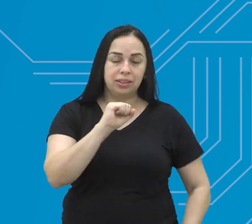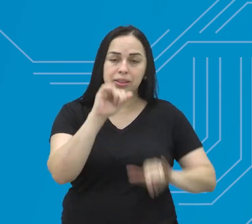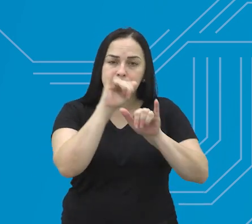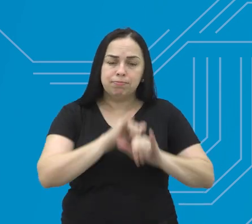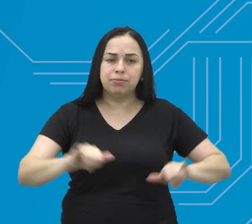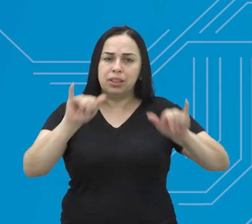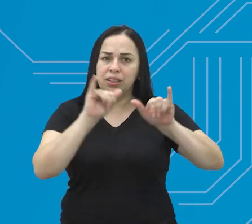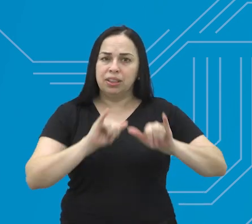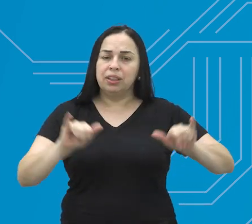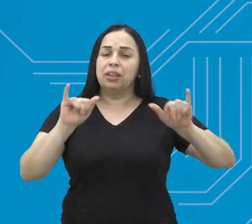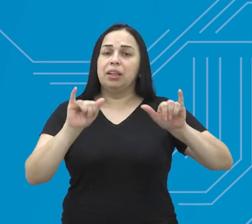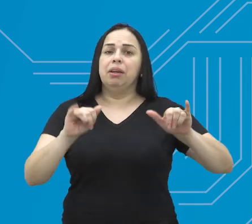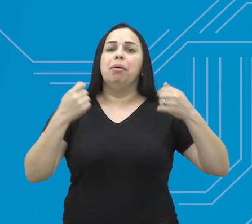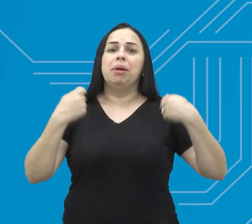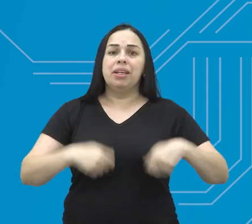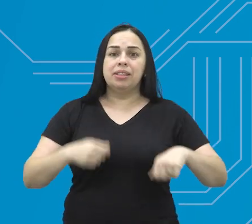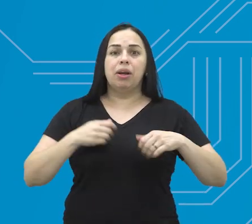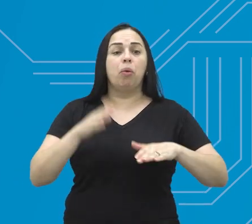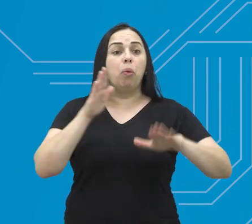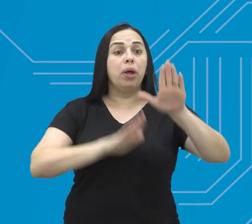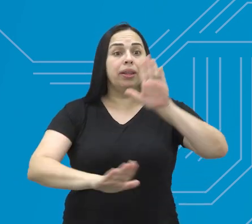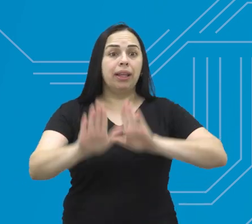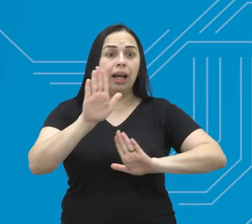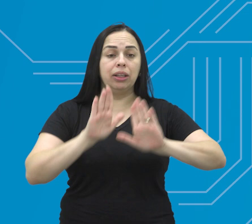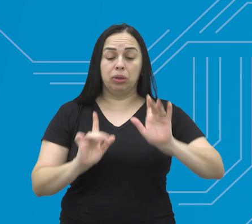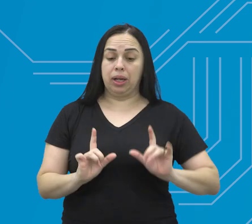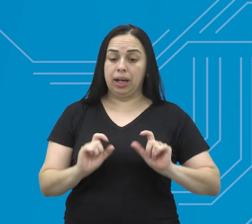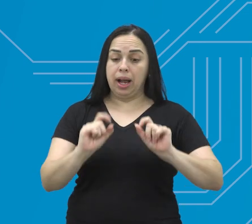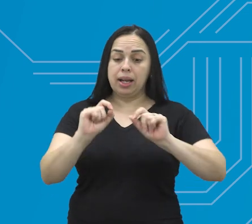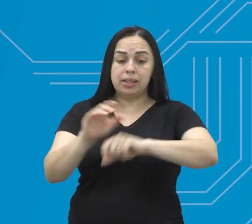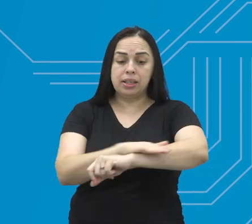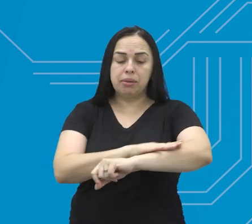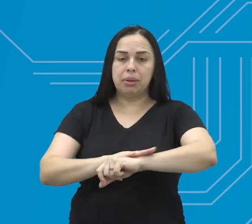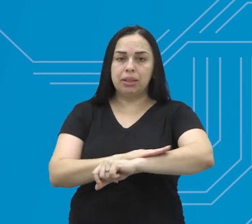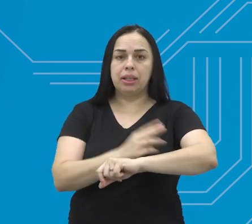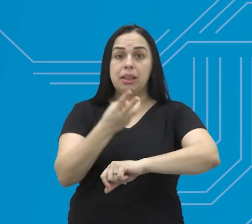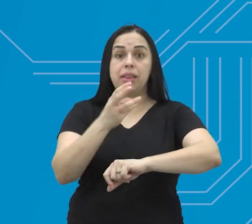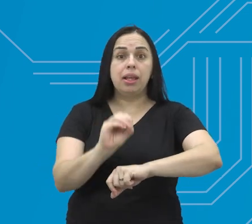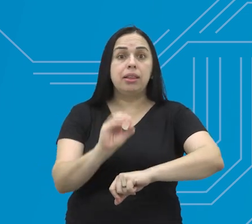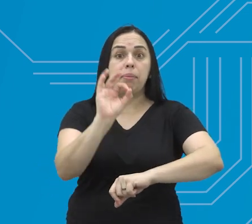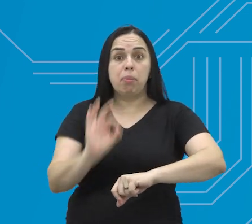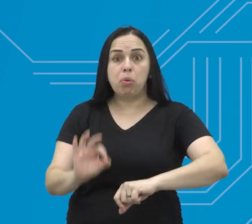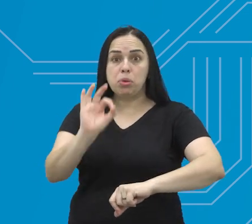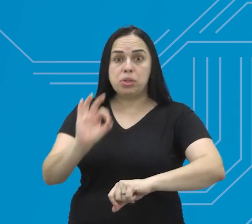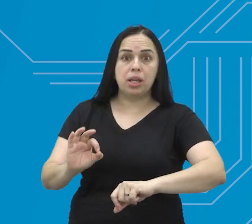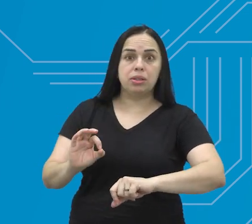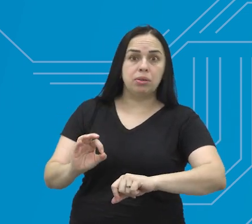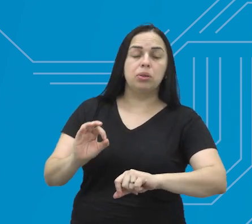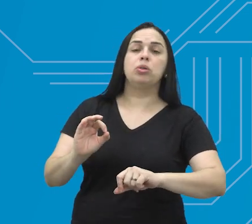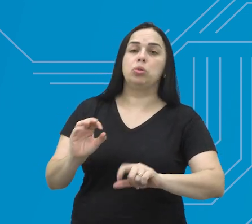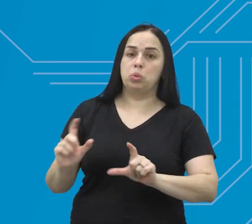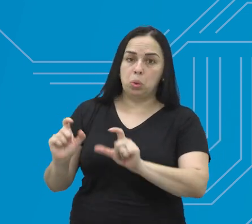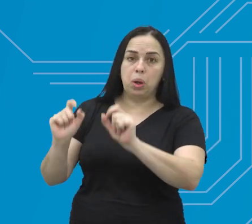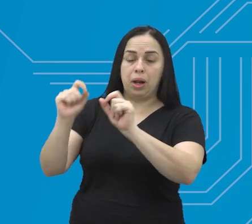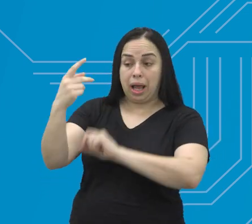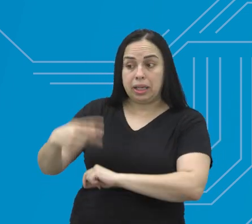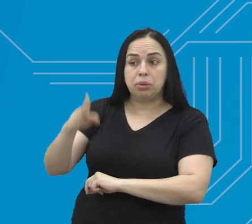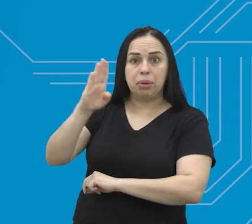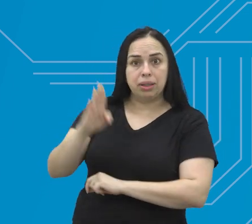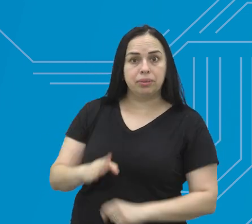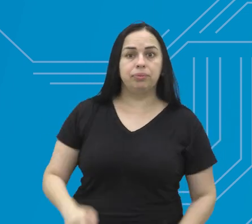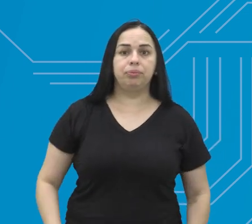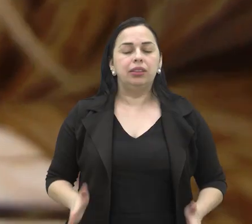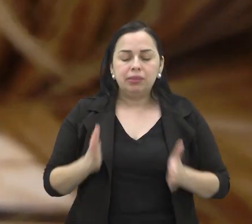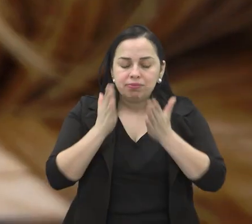necessidade de prevenção ao câncer de pele, que representa cerca de 30% de todos os tumores malignos registrados